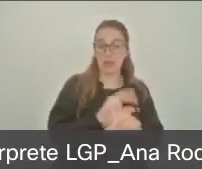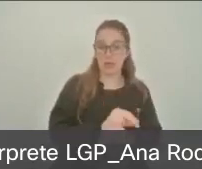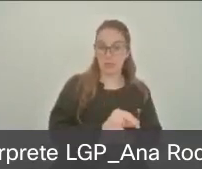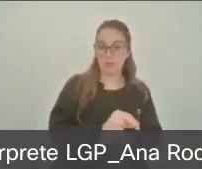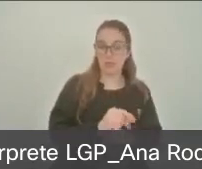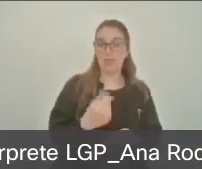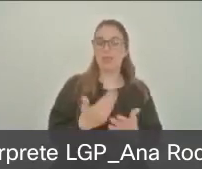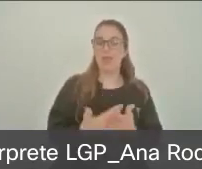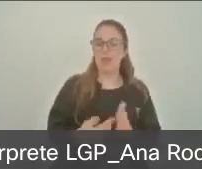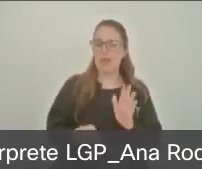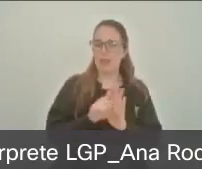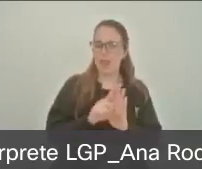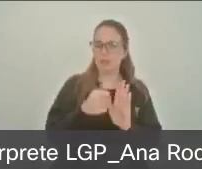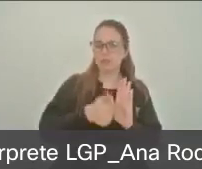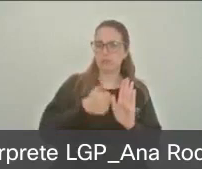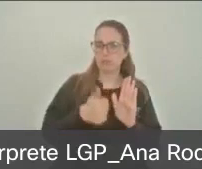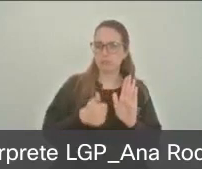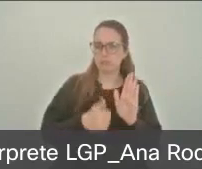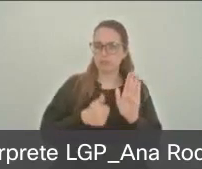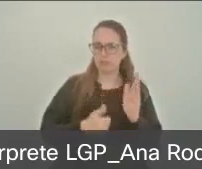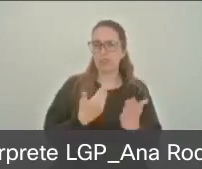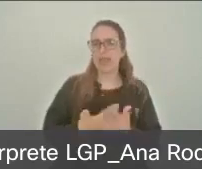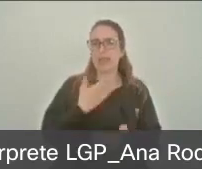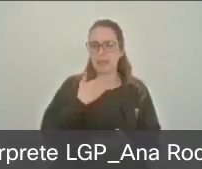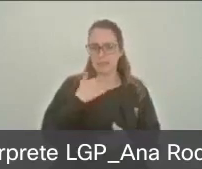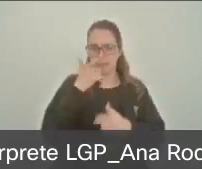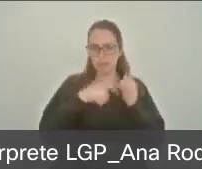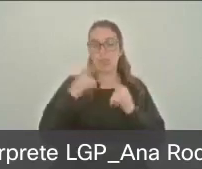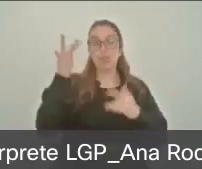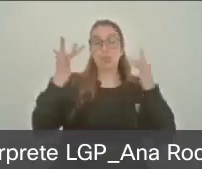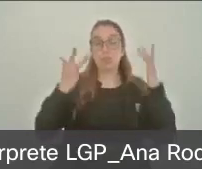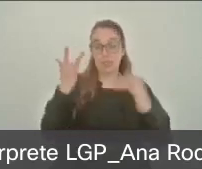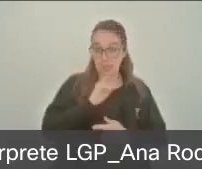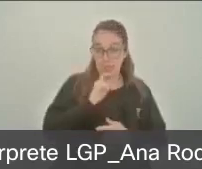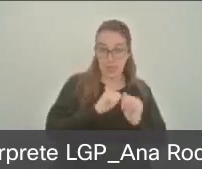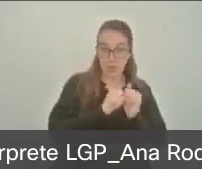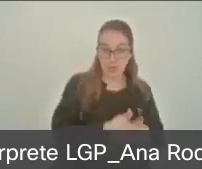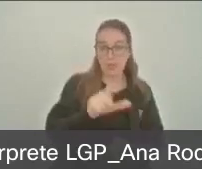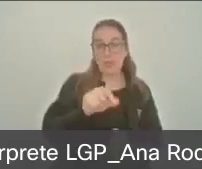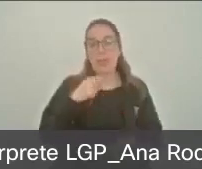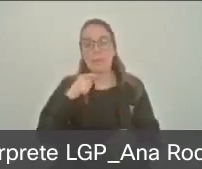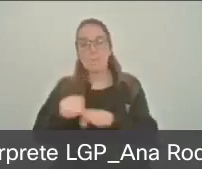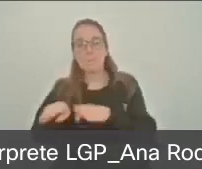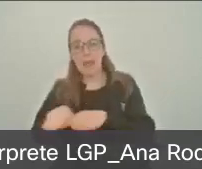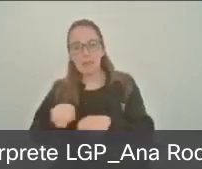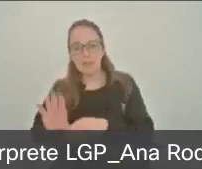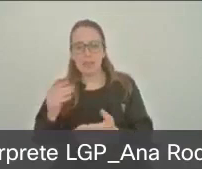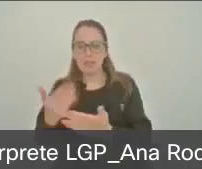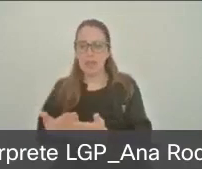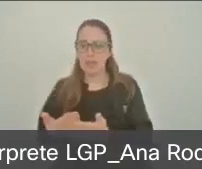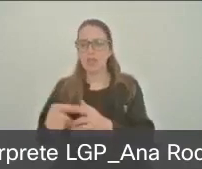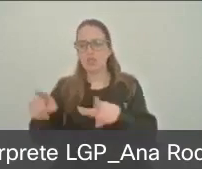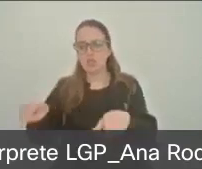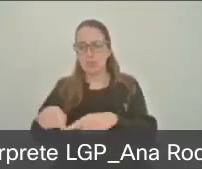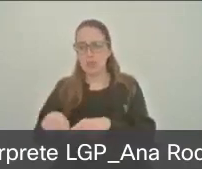um quadro jurídico que garantisse e que assegurasse, na teoria, o direito ao acompanhamento, mas sim que os